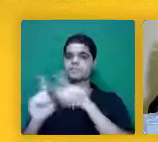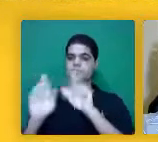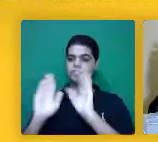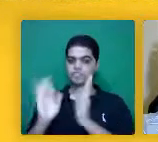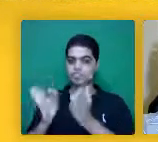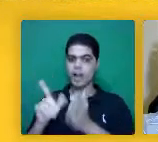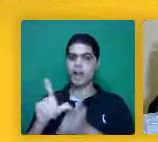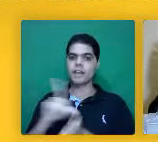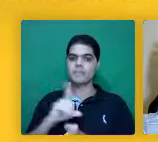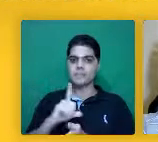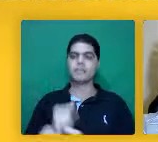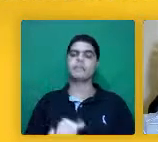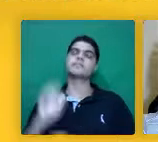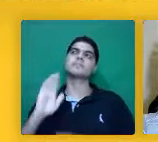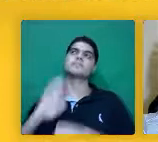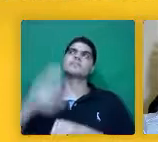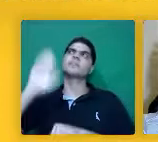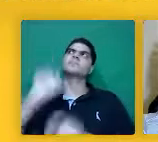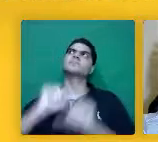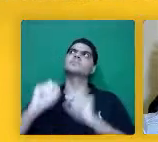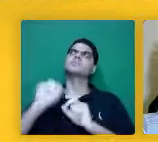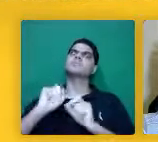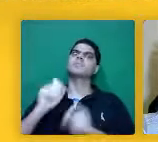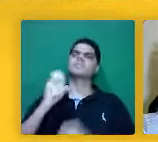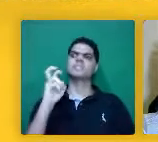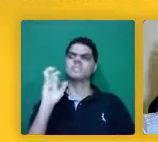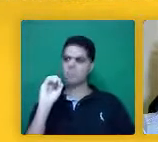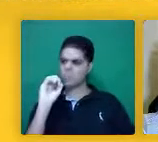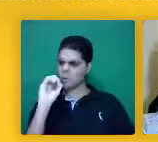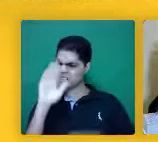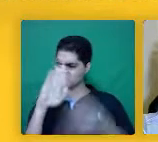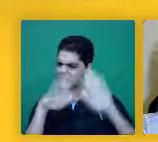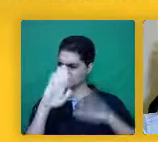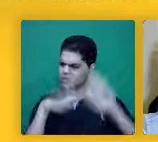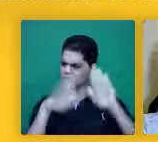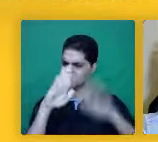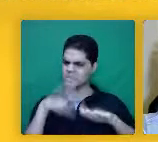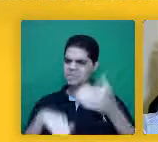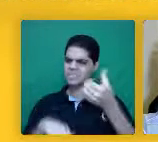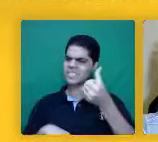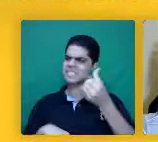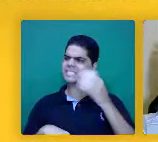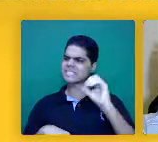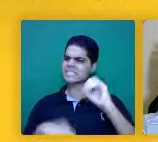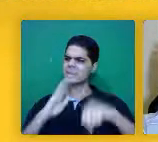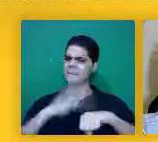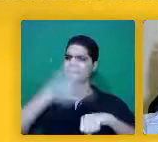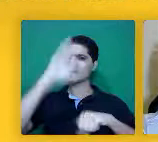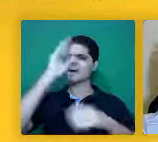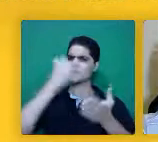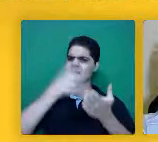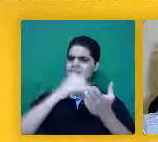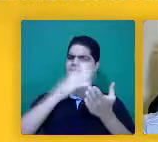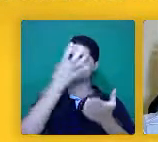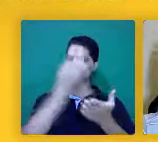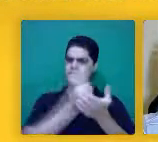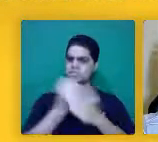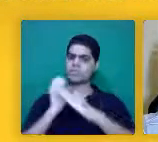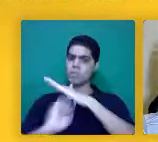mais de 50, 60... No último levantamento, a gente passou mais da casa dos 60 empresas cadastradas, para a gente